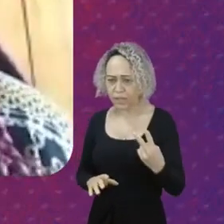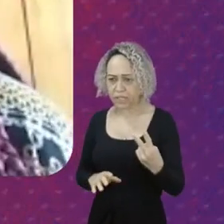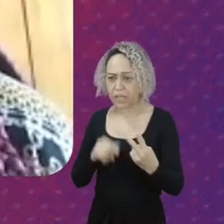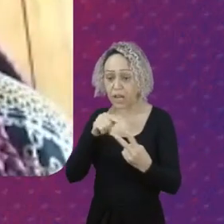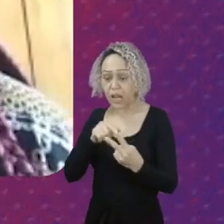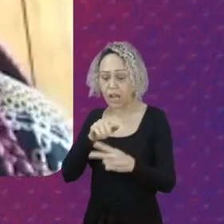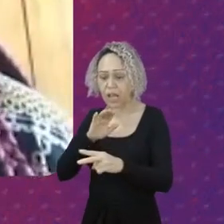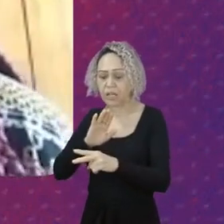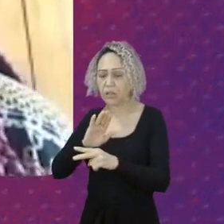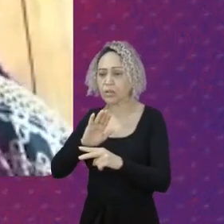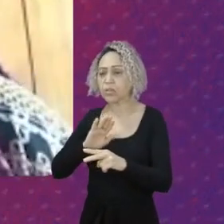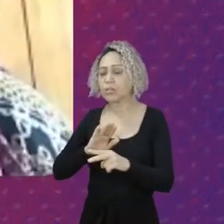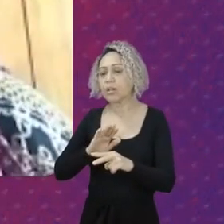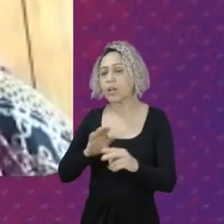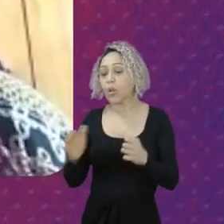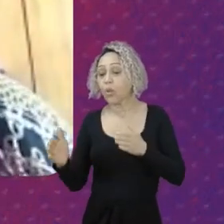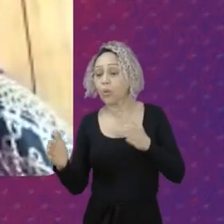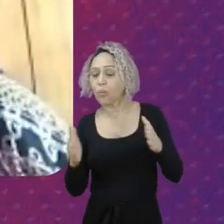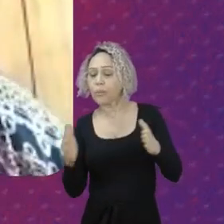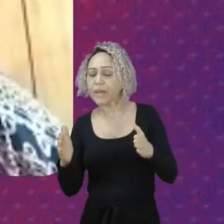pós-redemocratização do Brasil, até